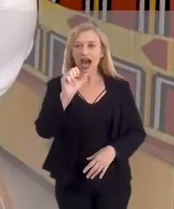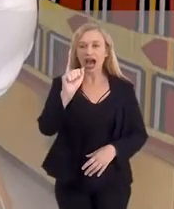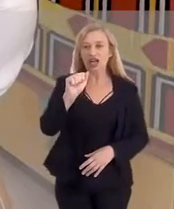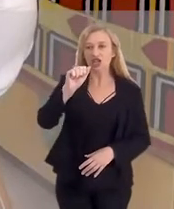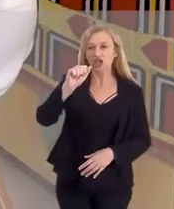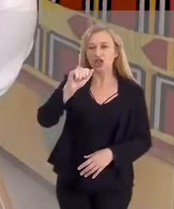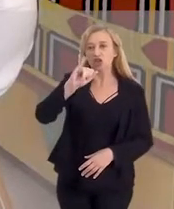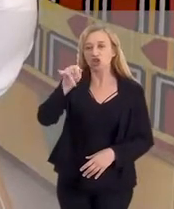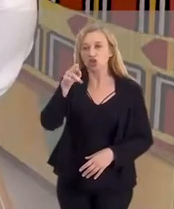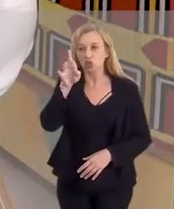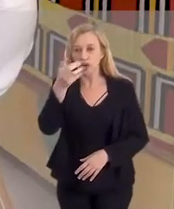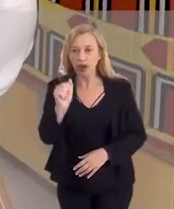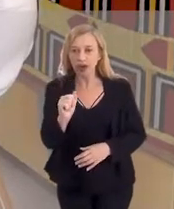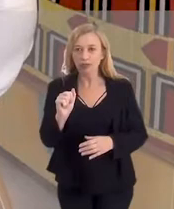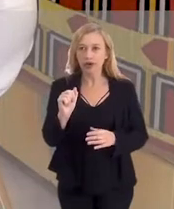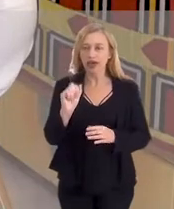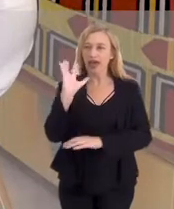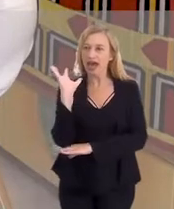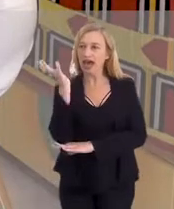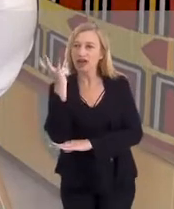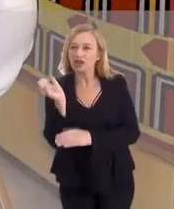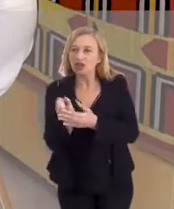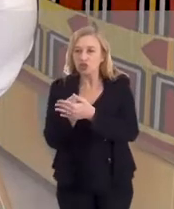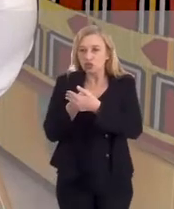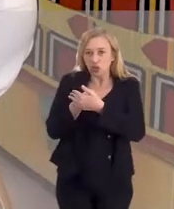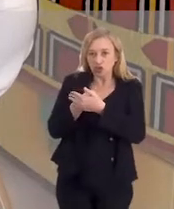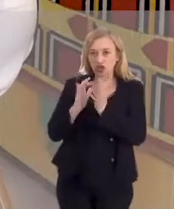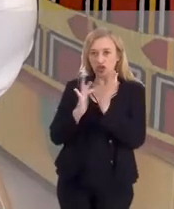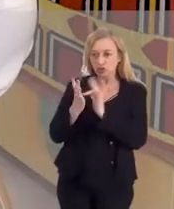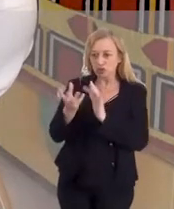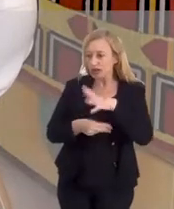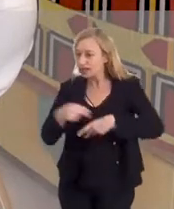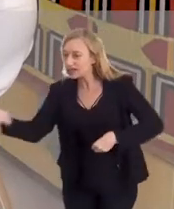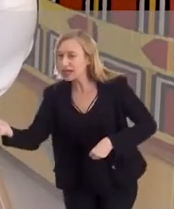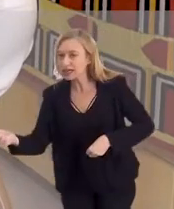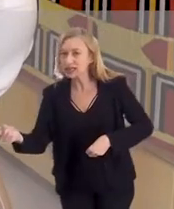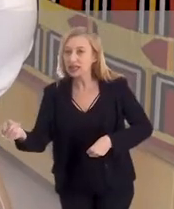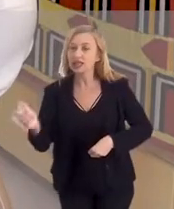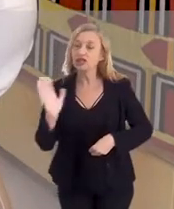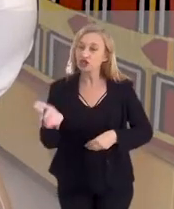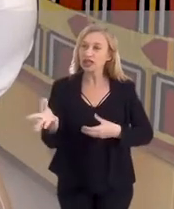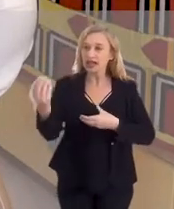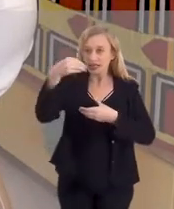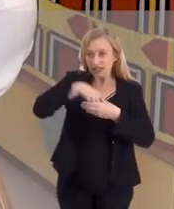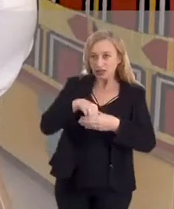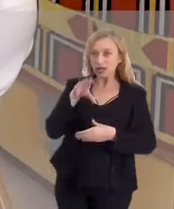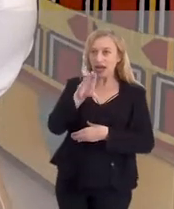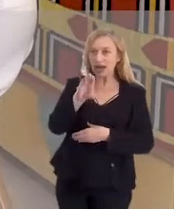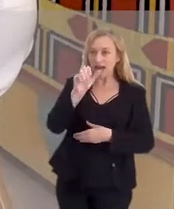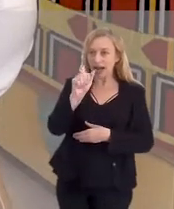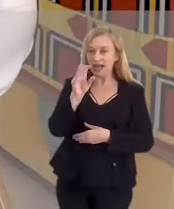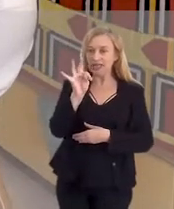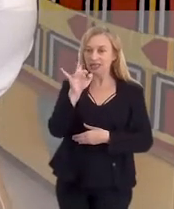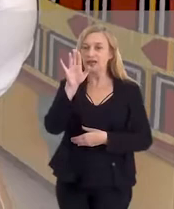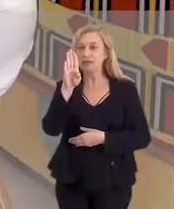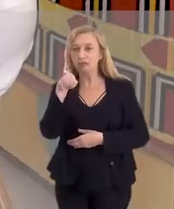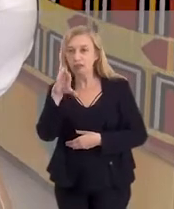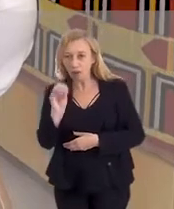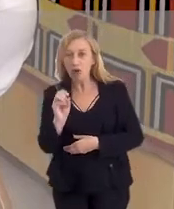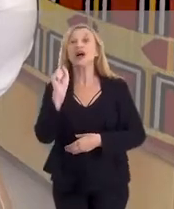é a árvore que esconde Jesus na saída... Então, ele já estava inserido dentro do